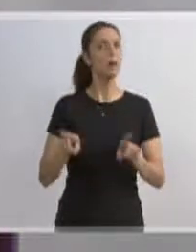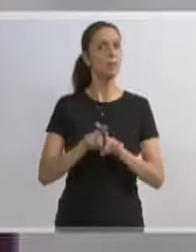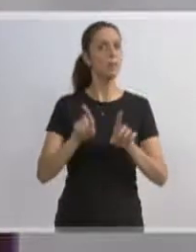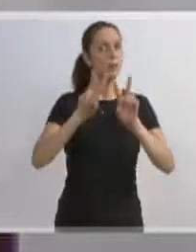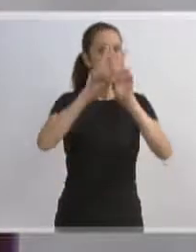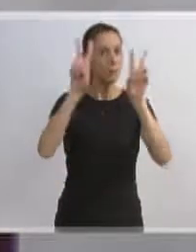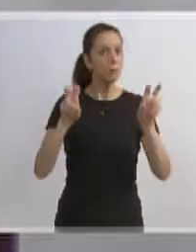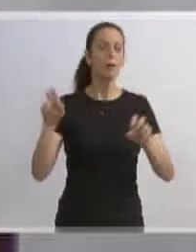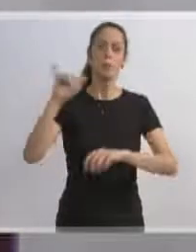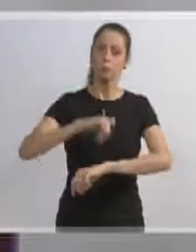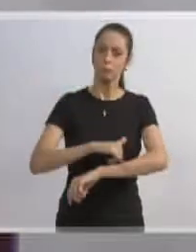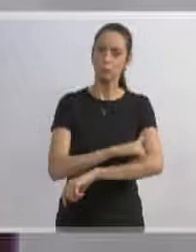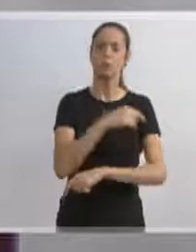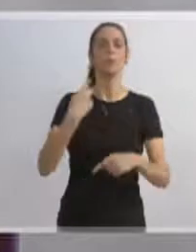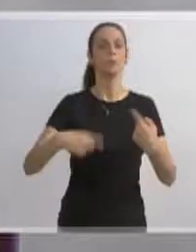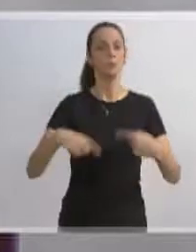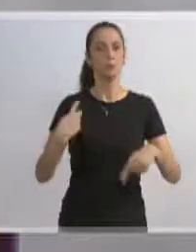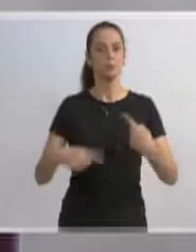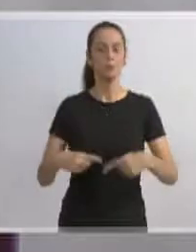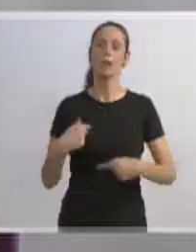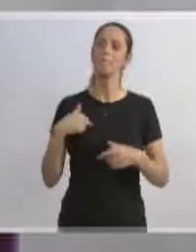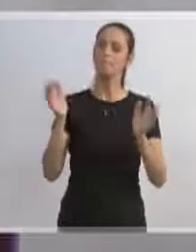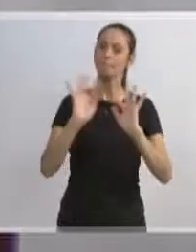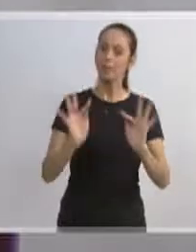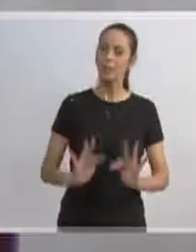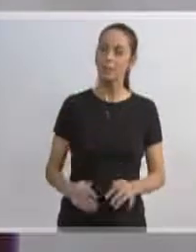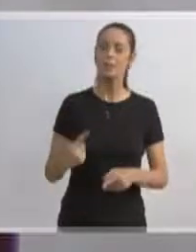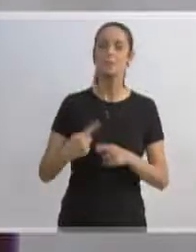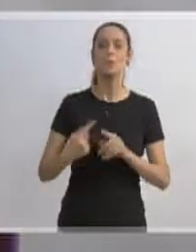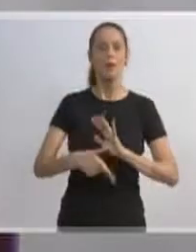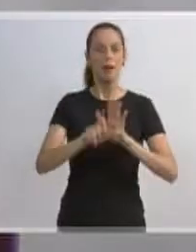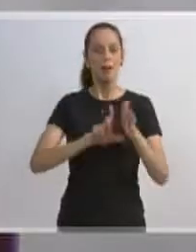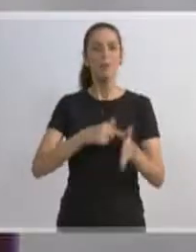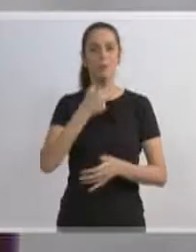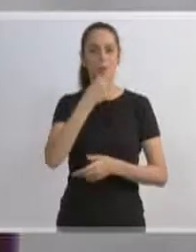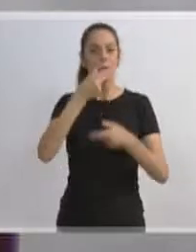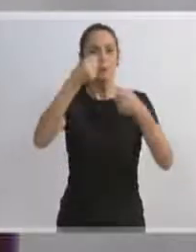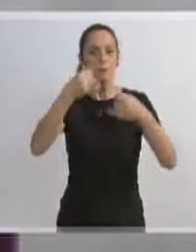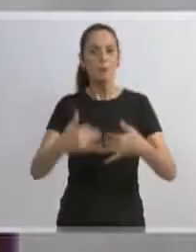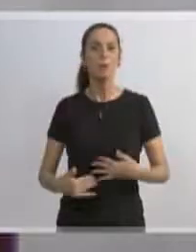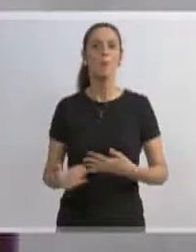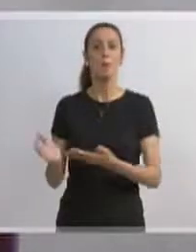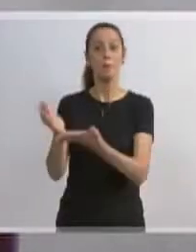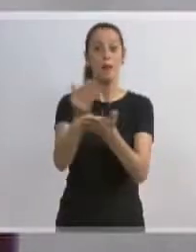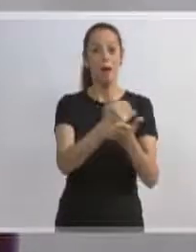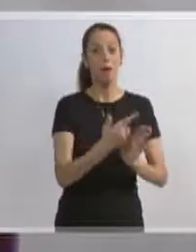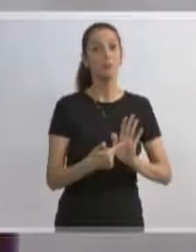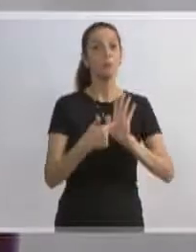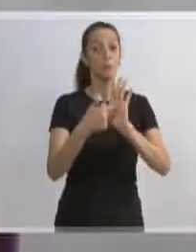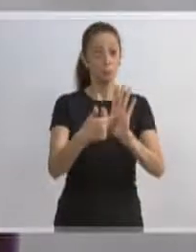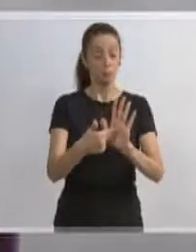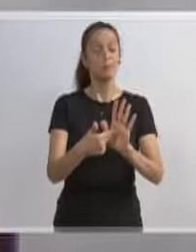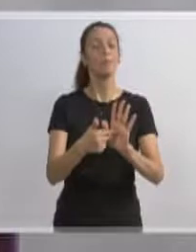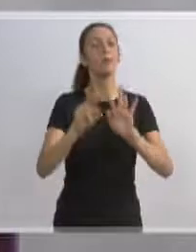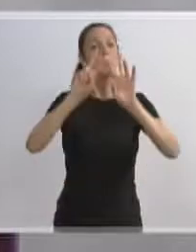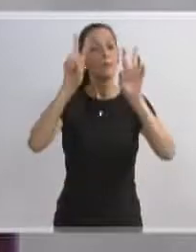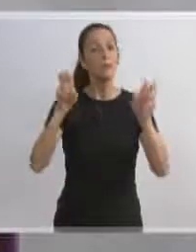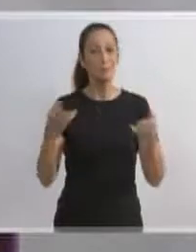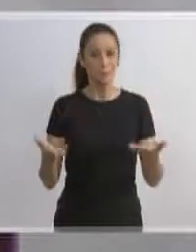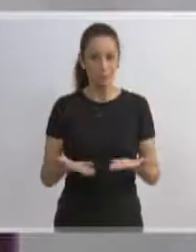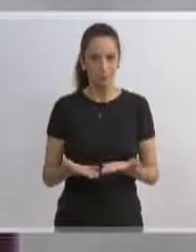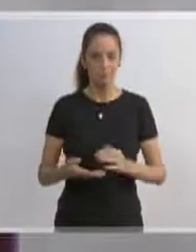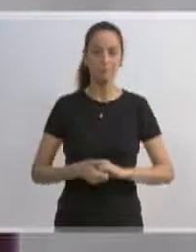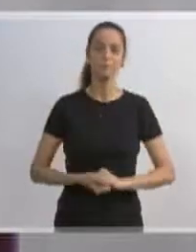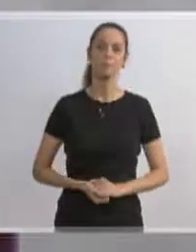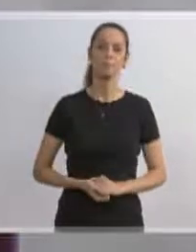essa. Eu fiquei muito feliz com a grande aula, com os grandes dados que foram apresentados e que trouxe esse assunto até essa casa legislativa.